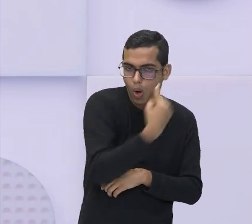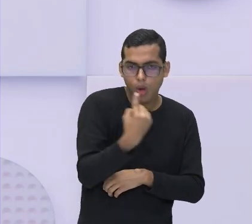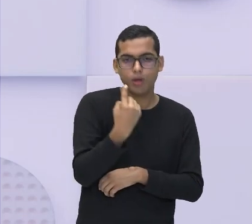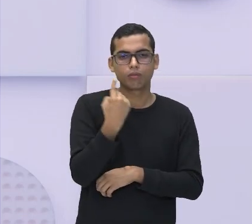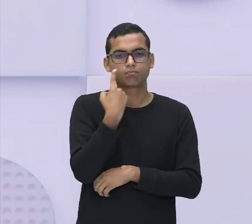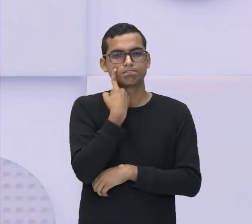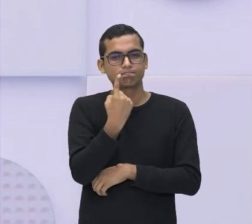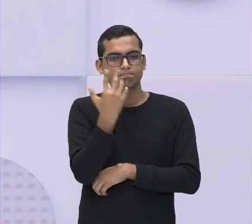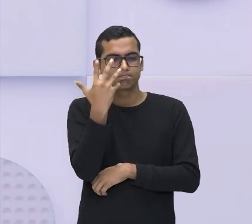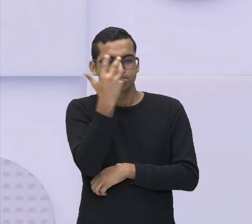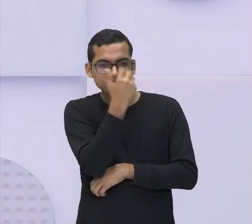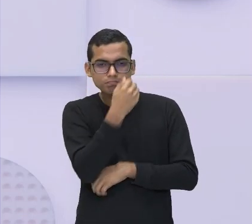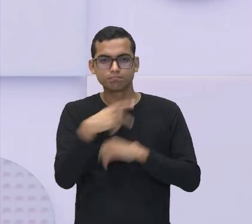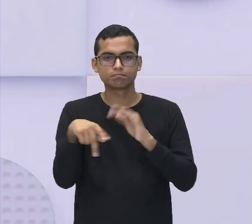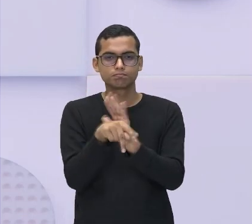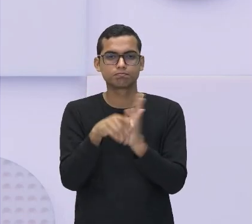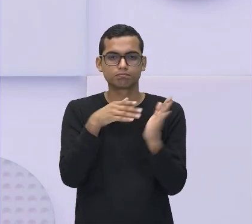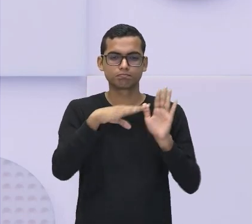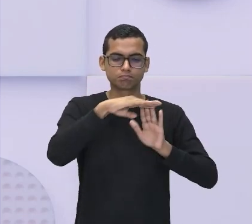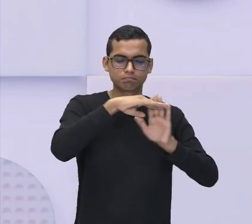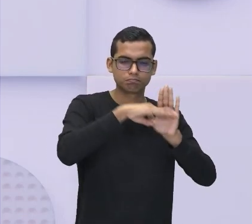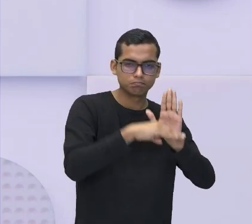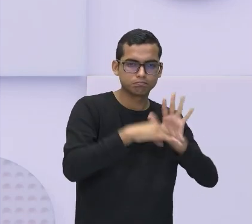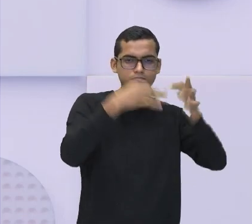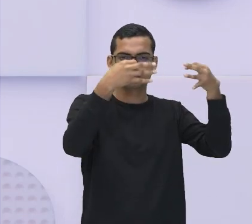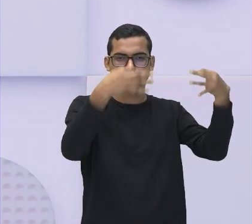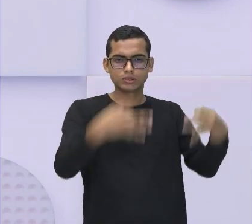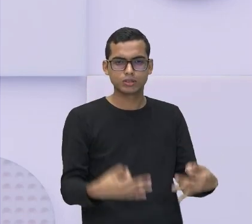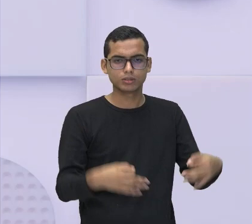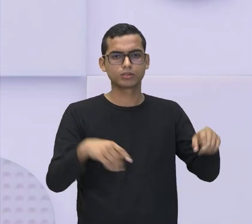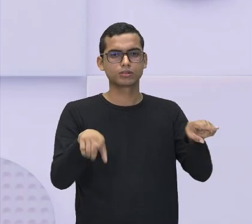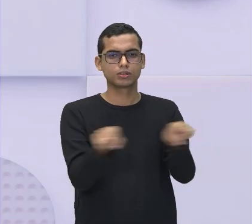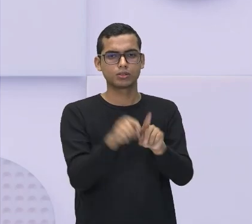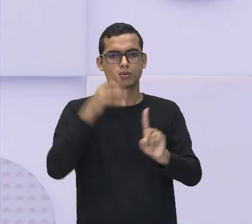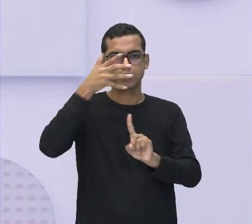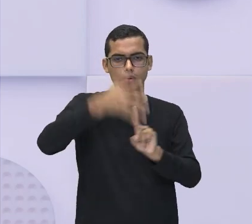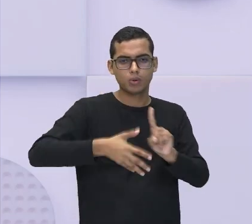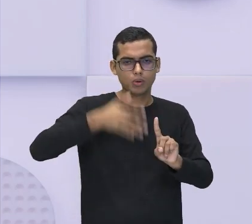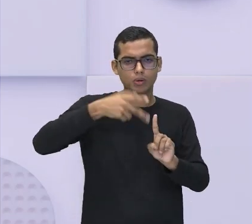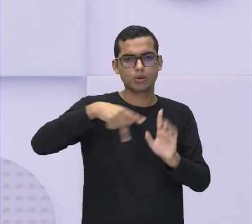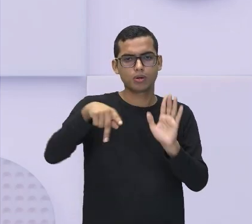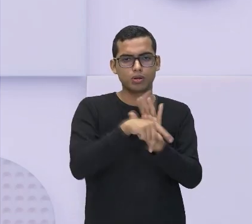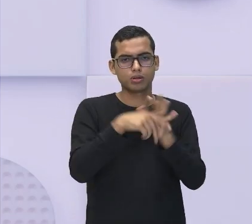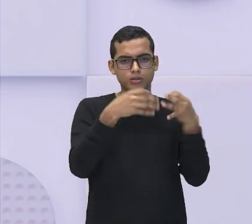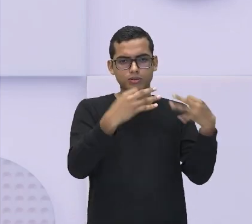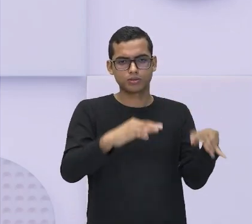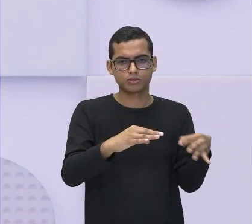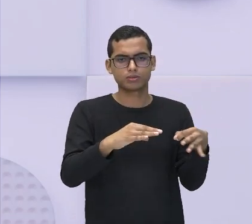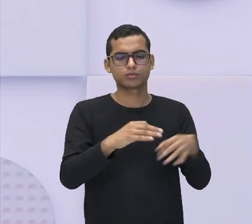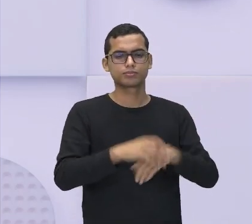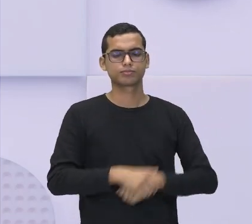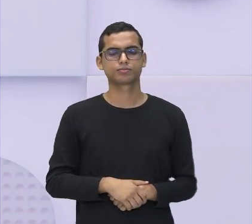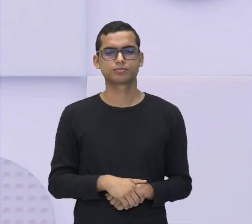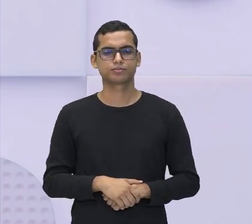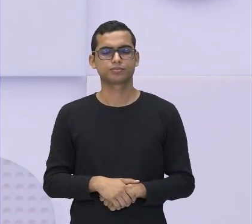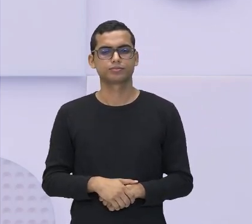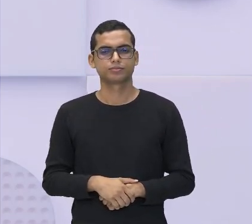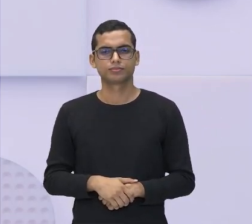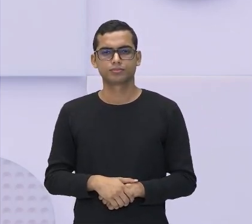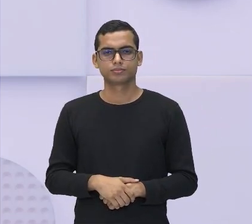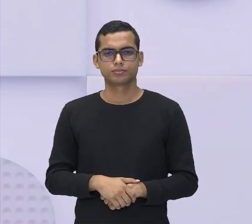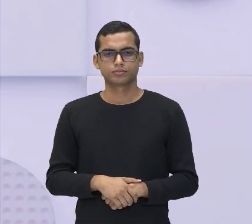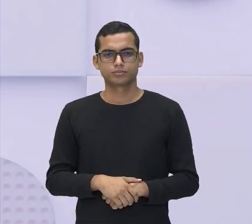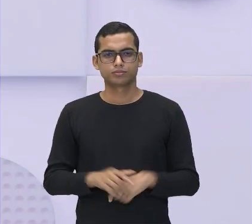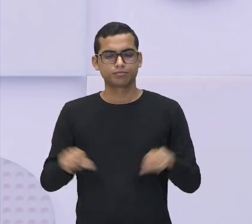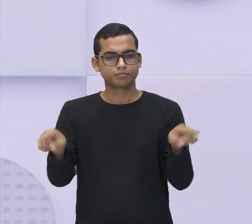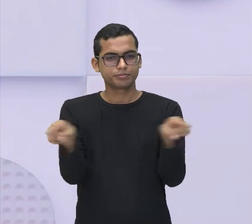da ortodoxia, né? De um discurso do certo pelo certo. Ao mesmo tempo, você vai ver uma